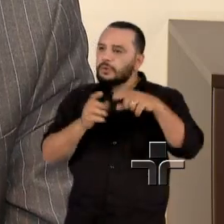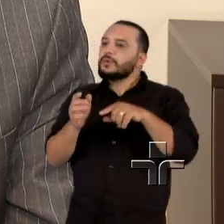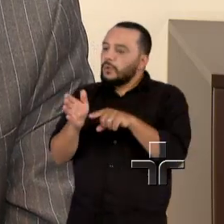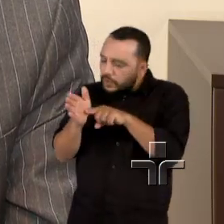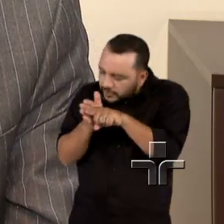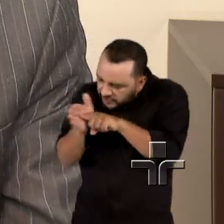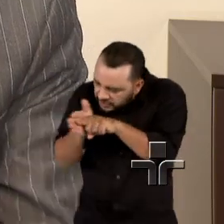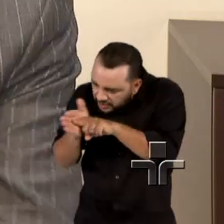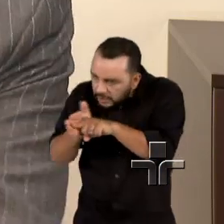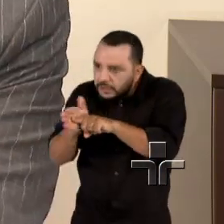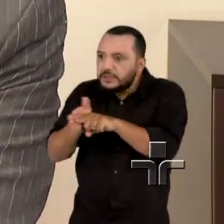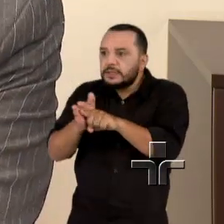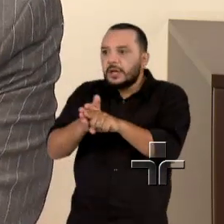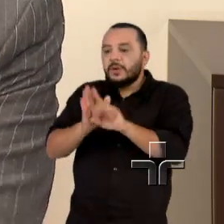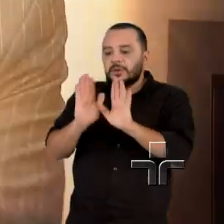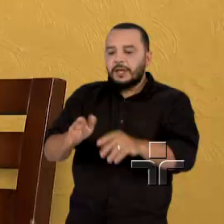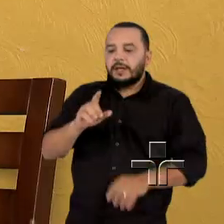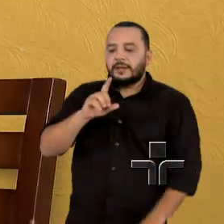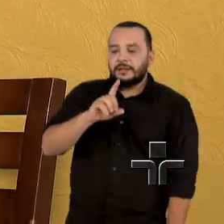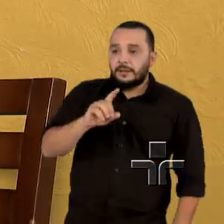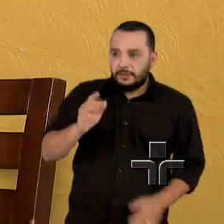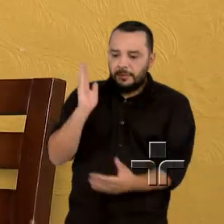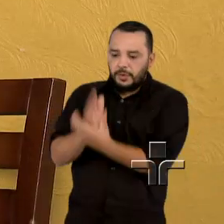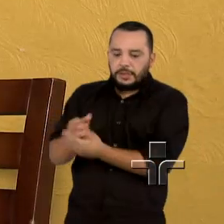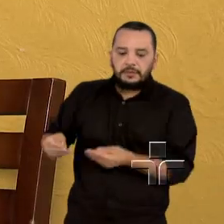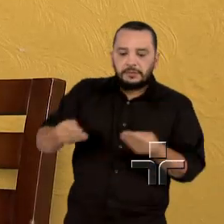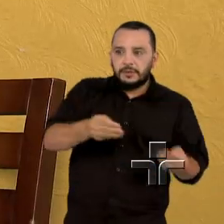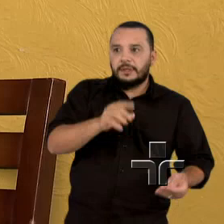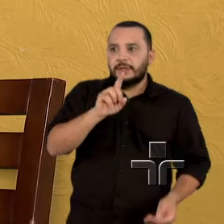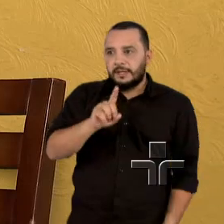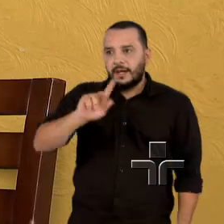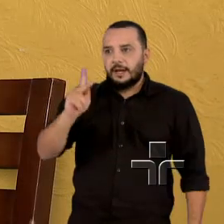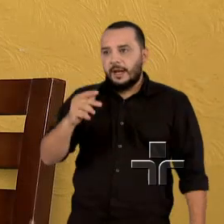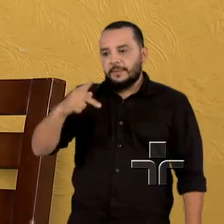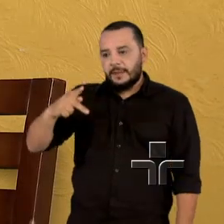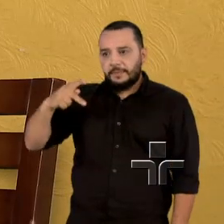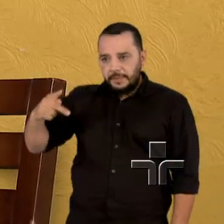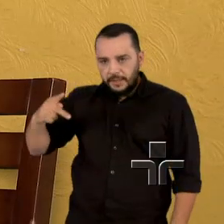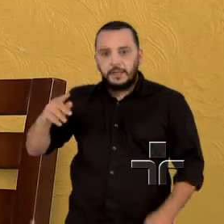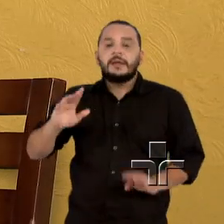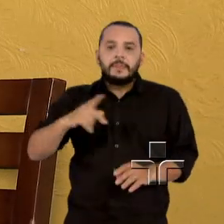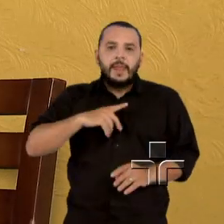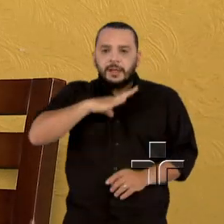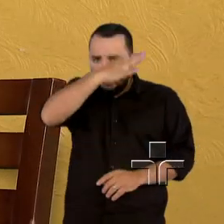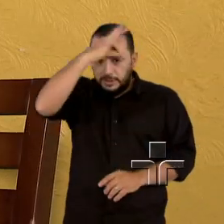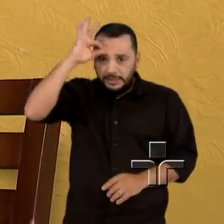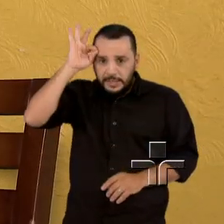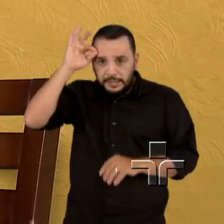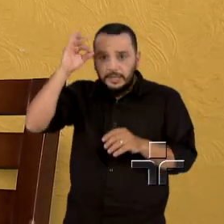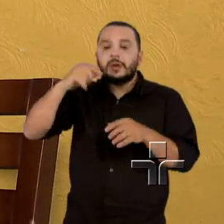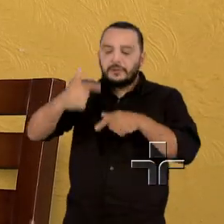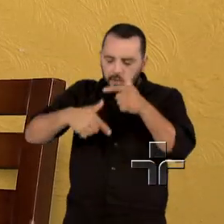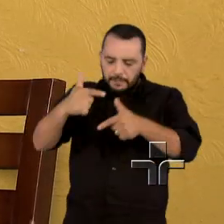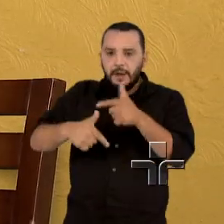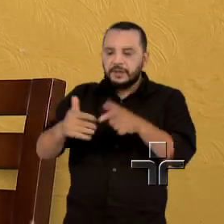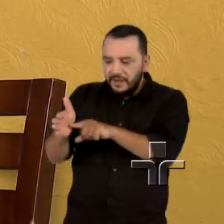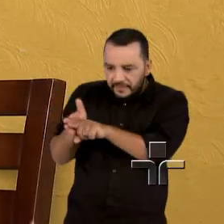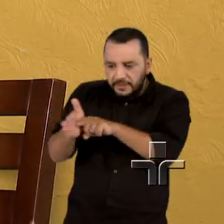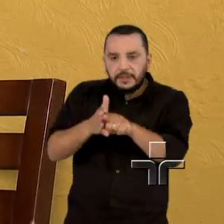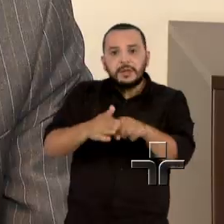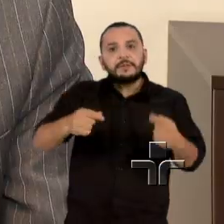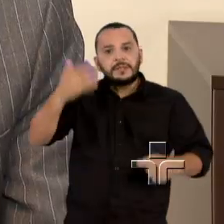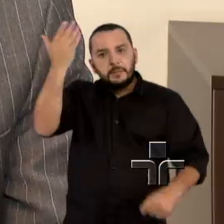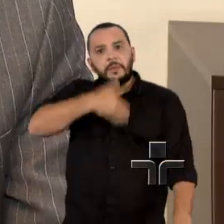os autos foram para o DHPP. A inocência é um trabalho que tem que ser de investigação, então você tem que ter